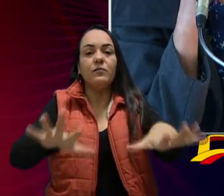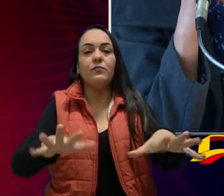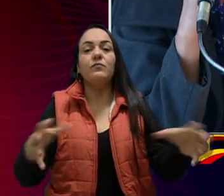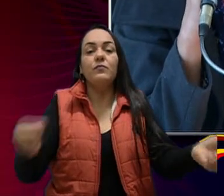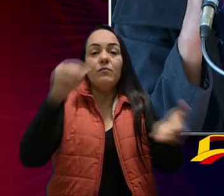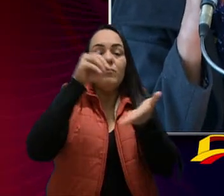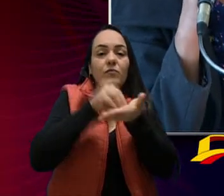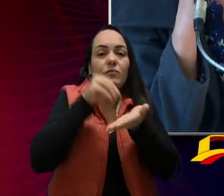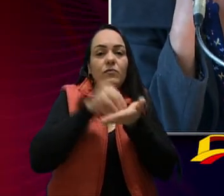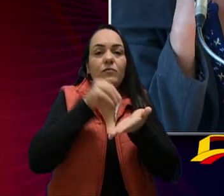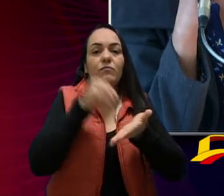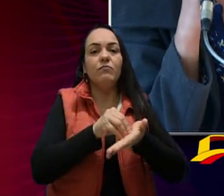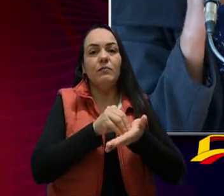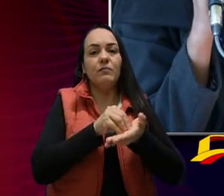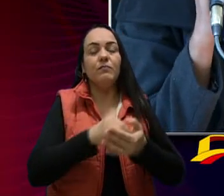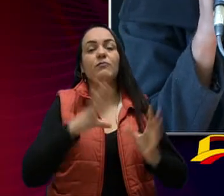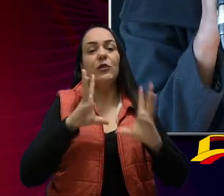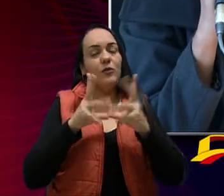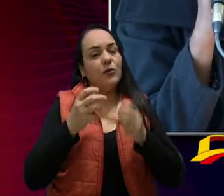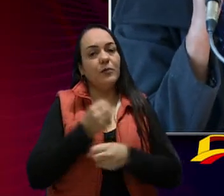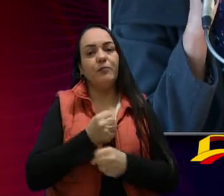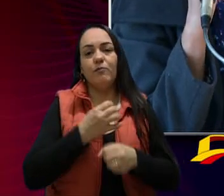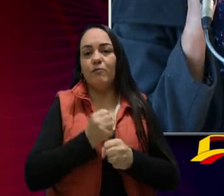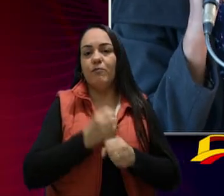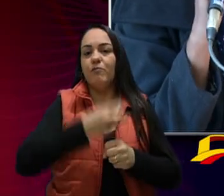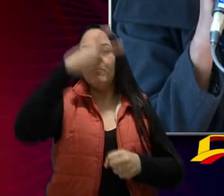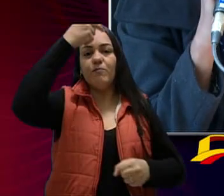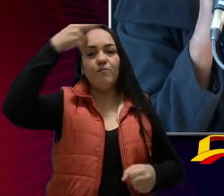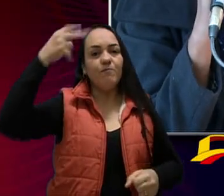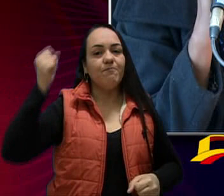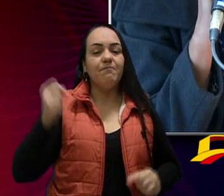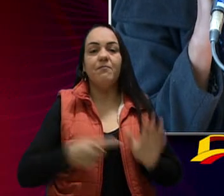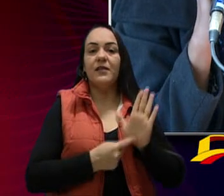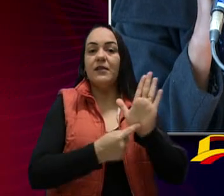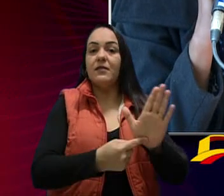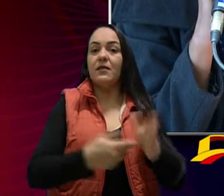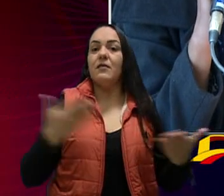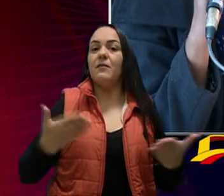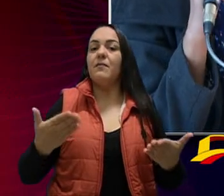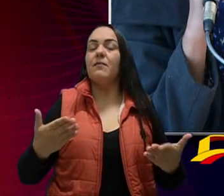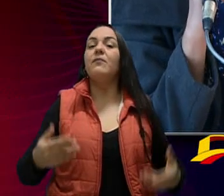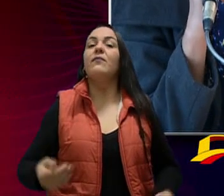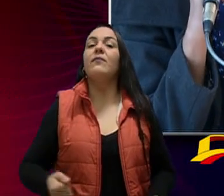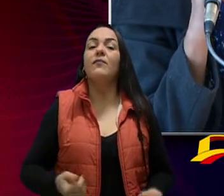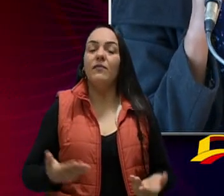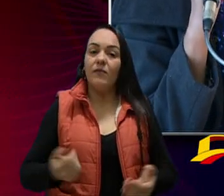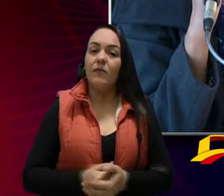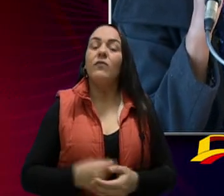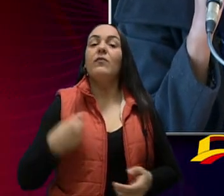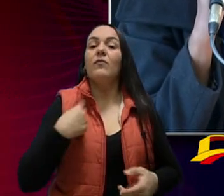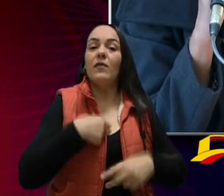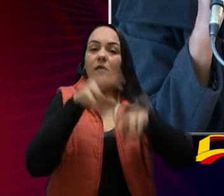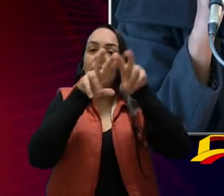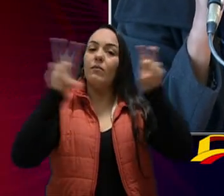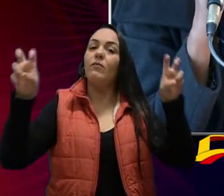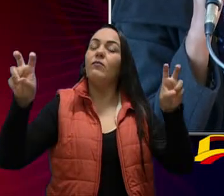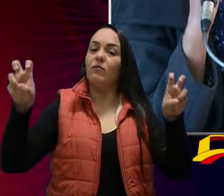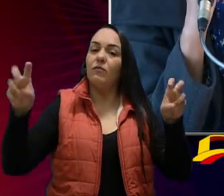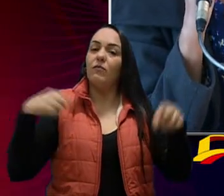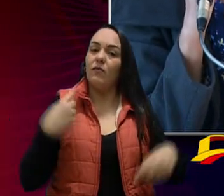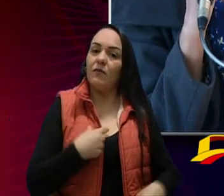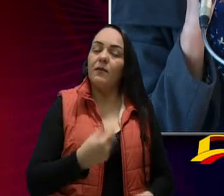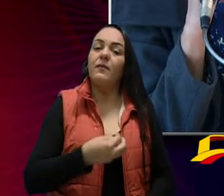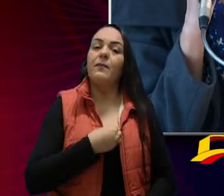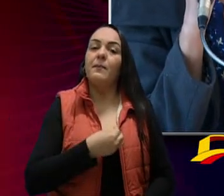implicado diretamente com os gastos a prefeito o islã referente à prestação de contas o tema que nós estamos